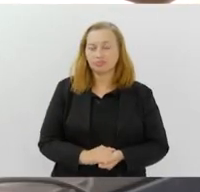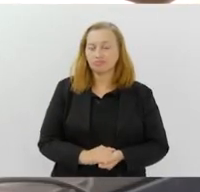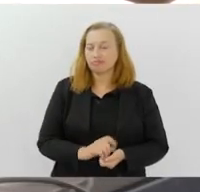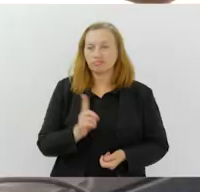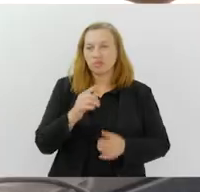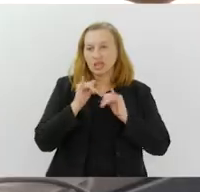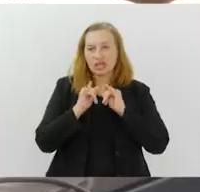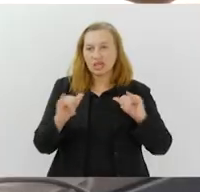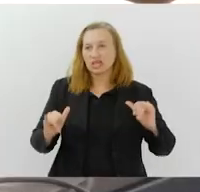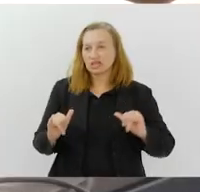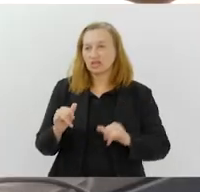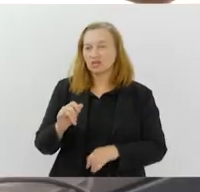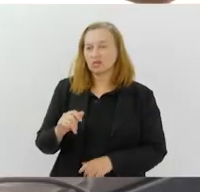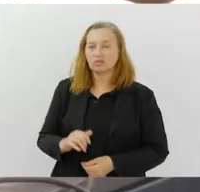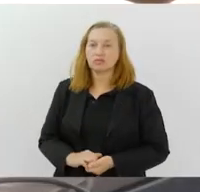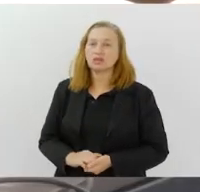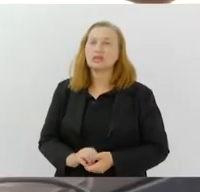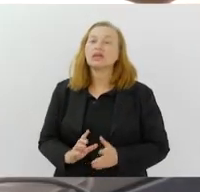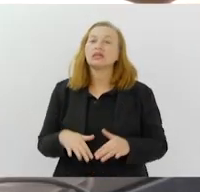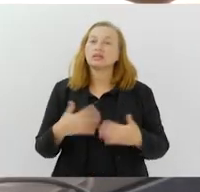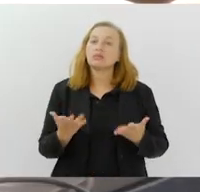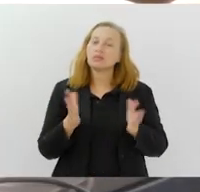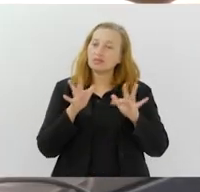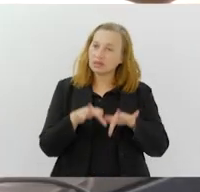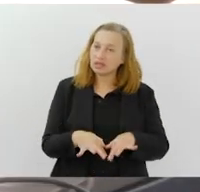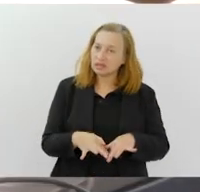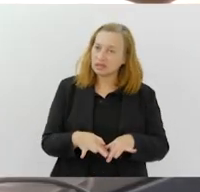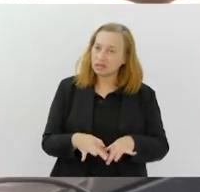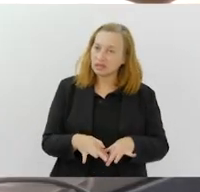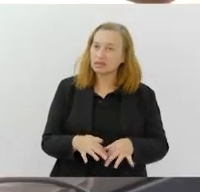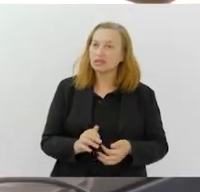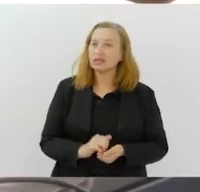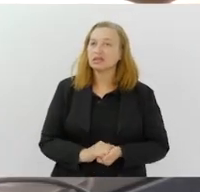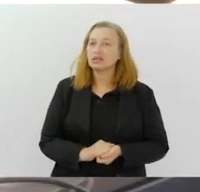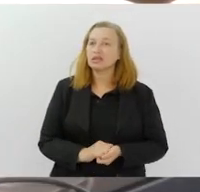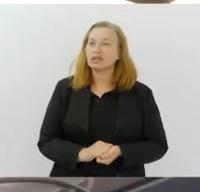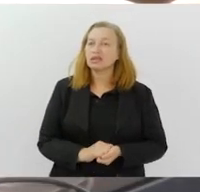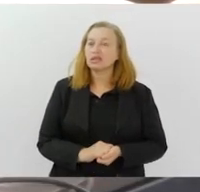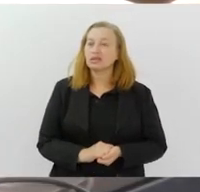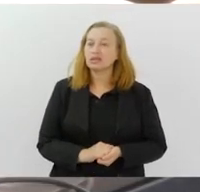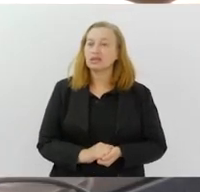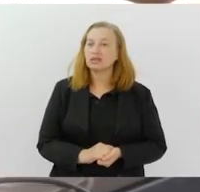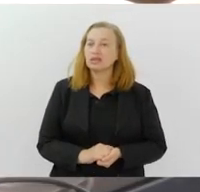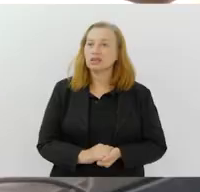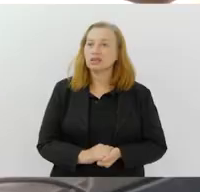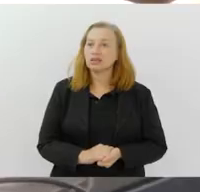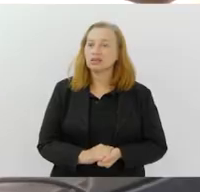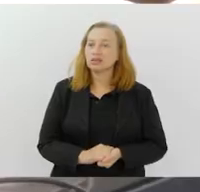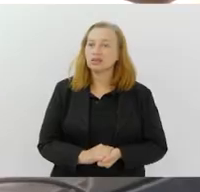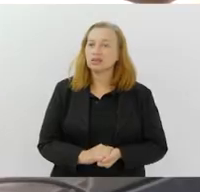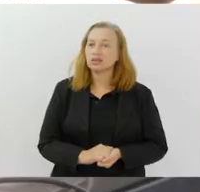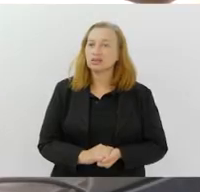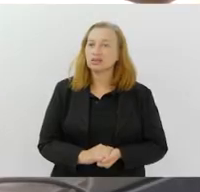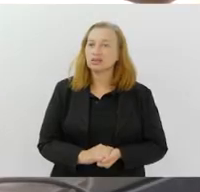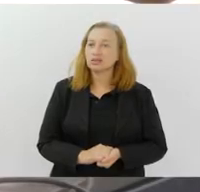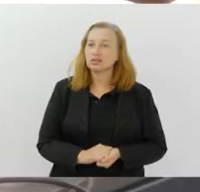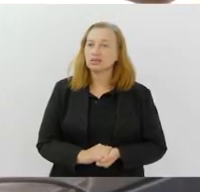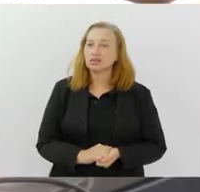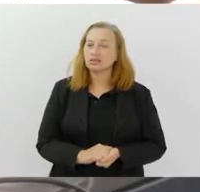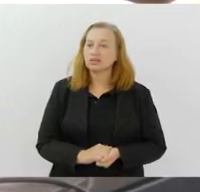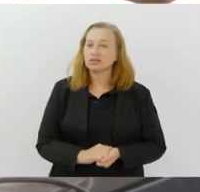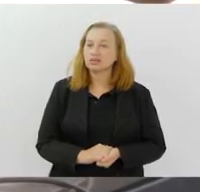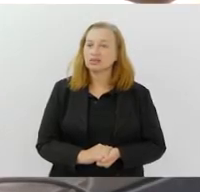é autodeclaração então para concluir isso isso para concluir o que é é